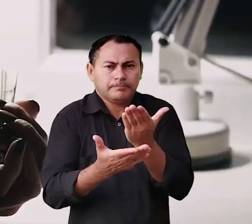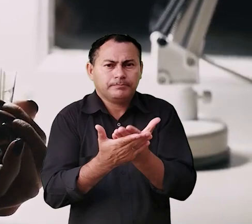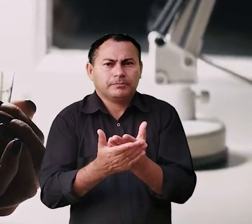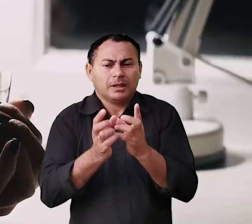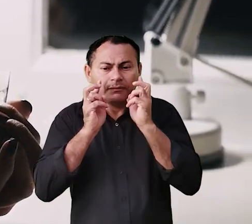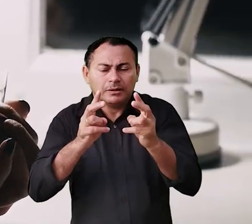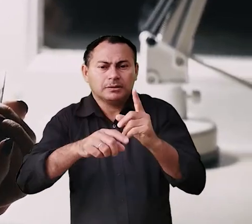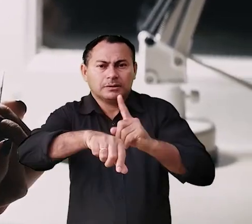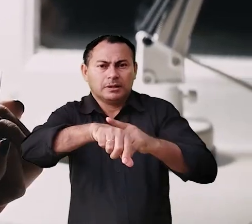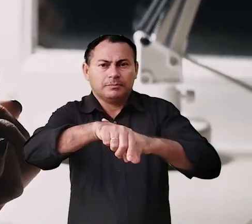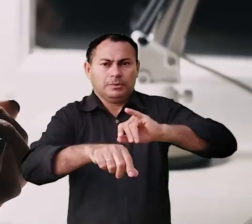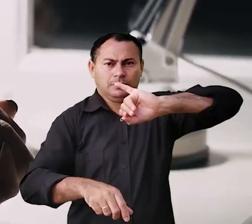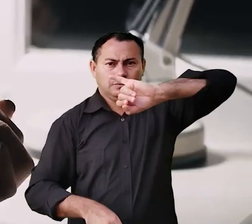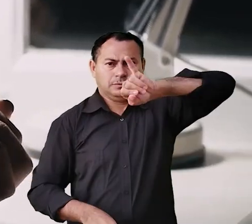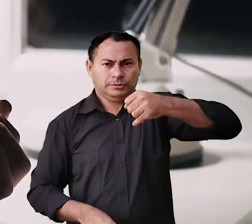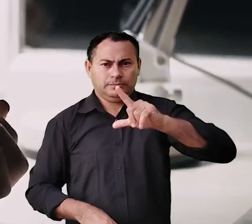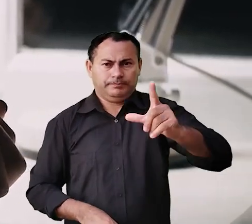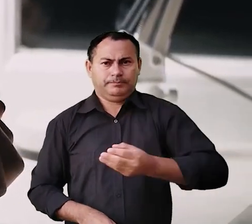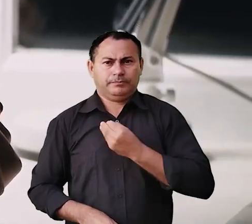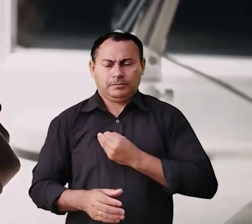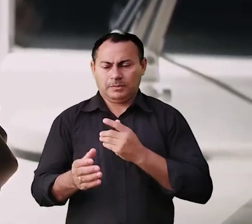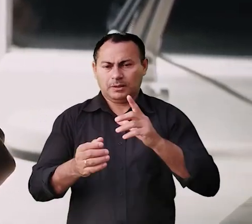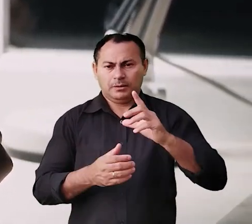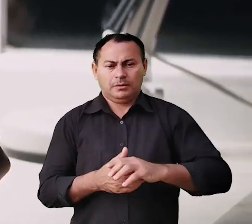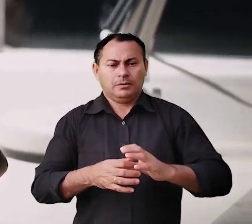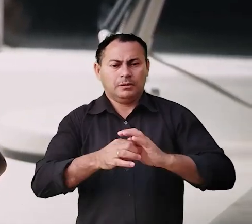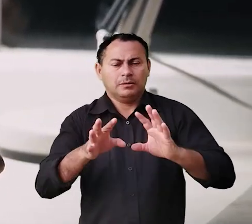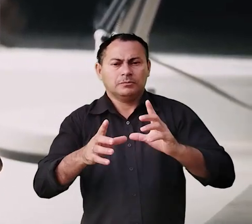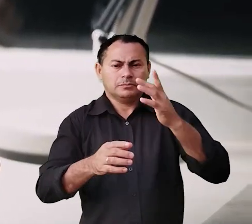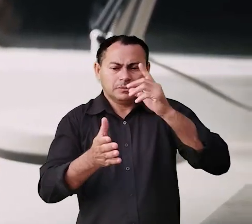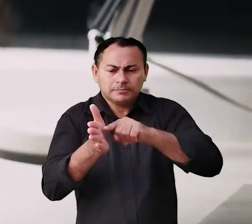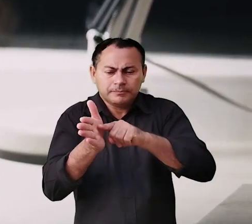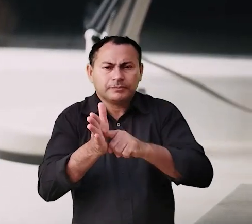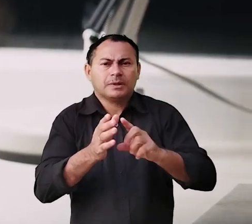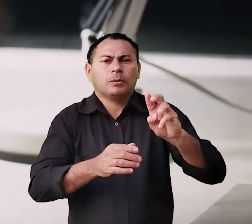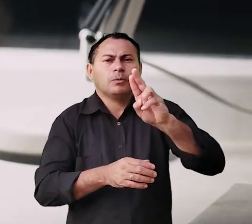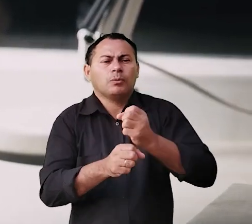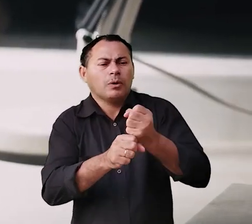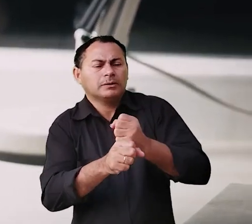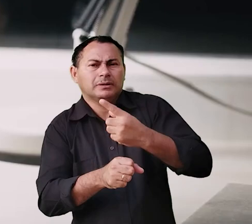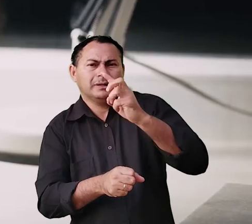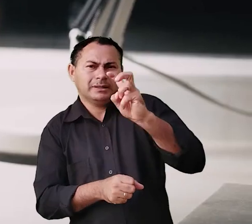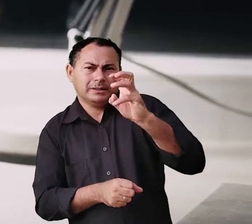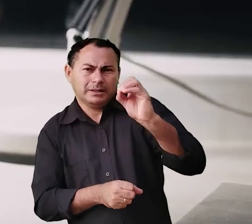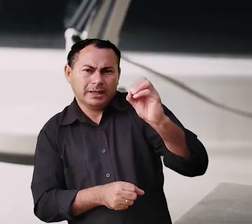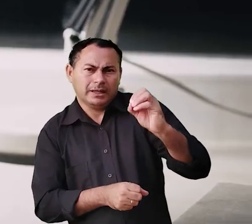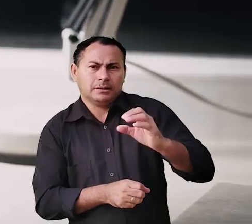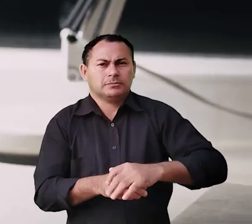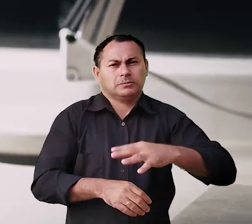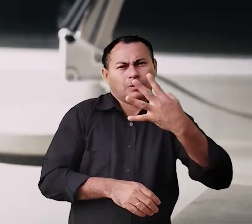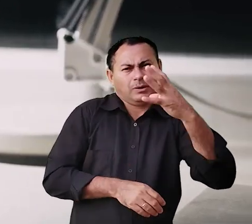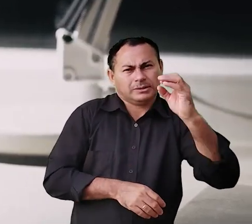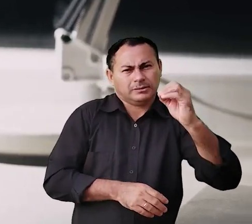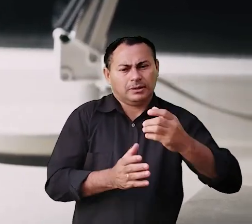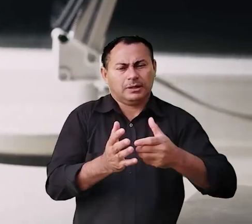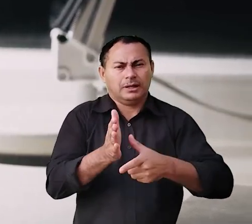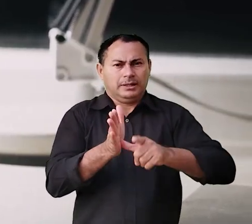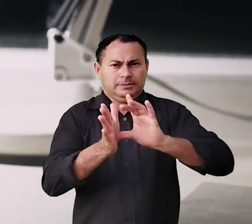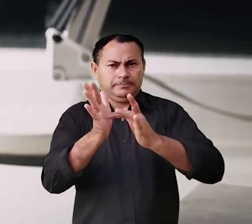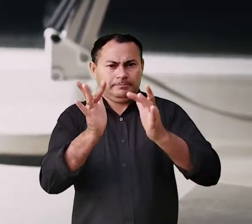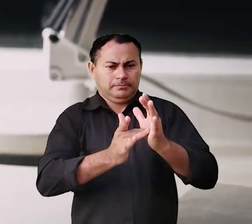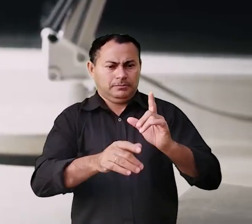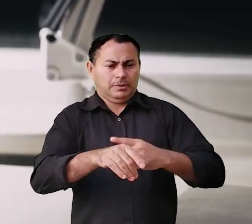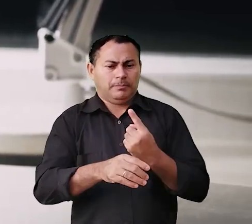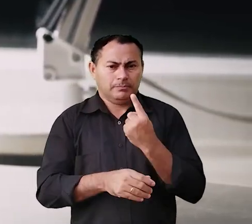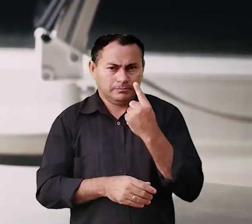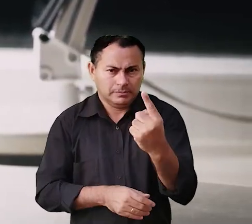Estudiosos divergem quanto à época em que Joel viveu. Os liberais o localizam entre os anos 500 e 400 a.C., um